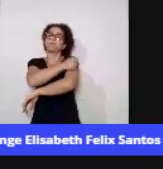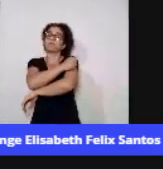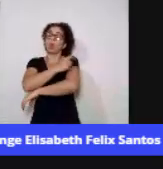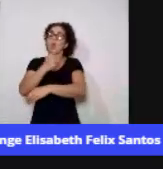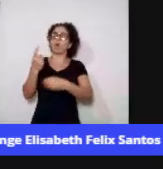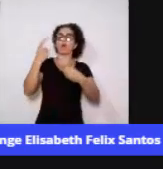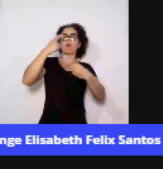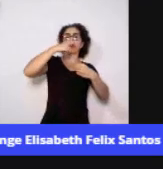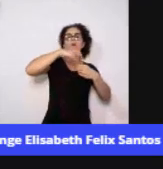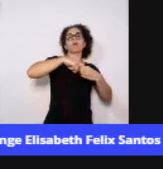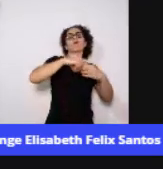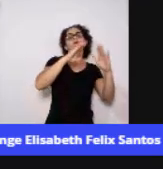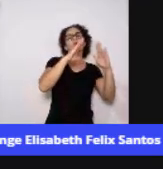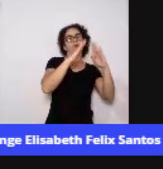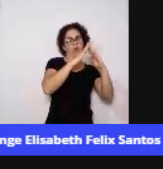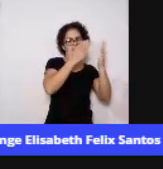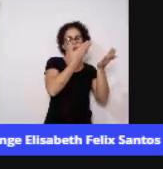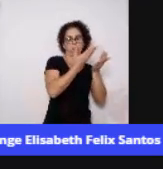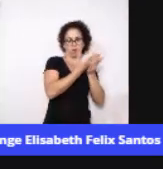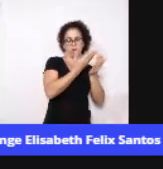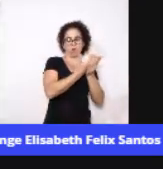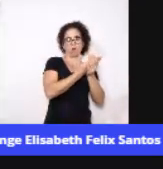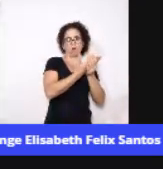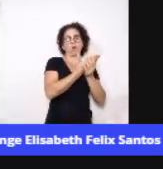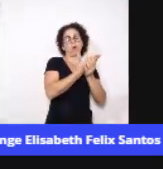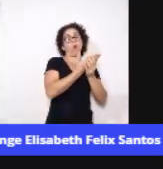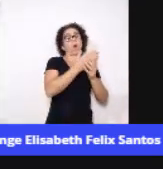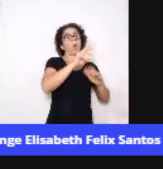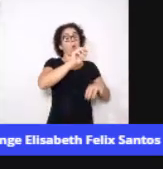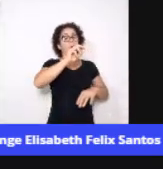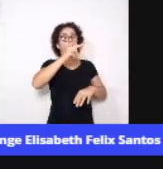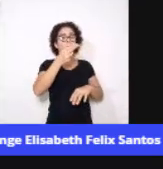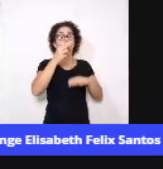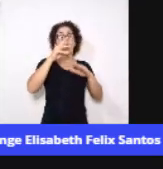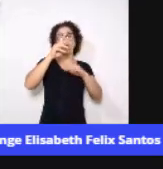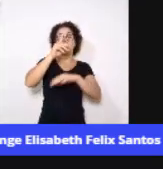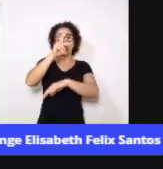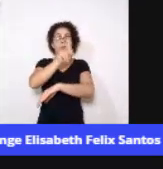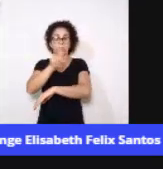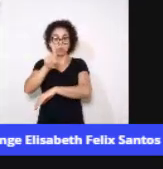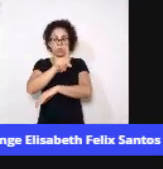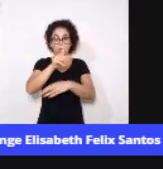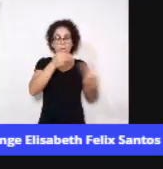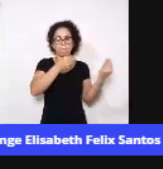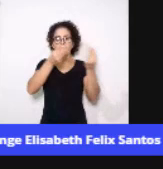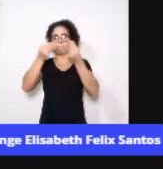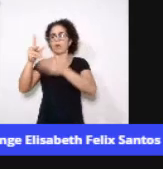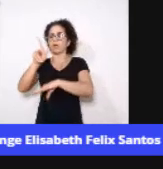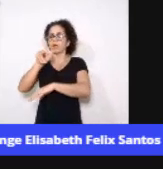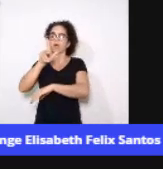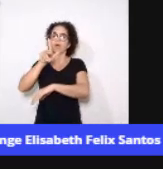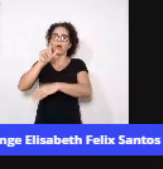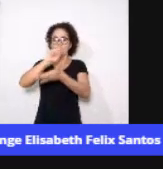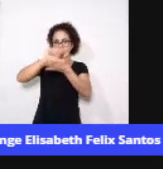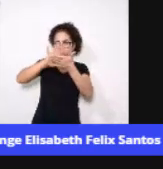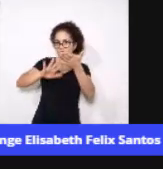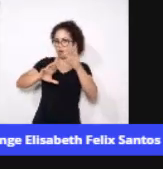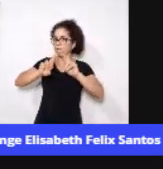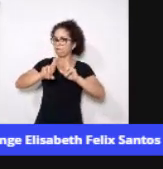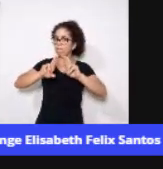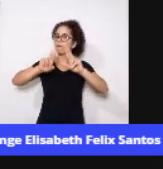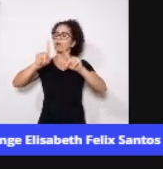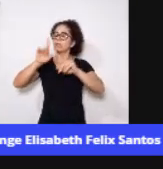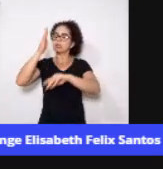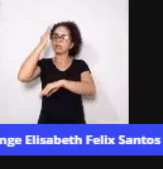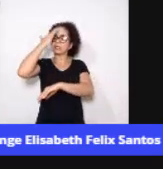puder mandar uma atividade diferenciada, ele sabe certinho qual